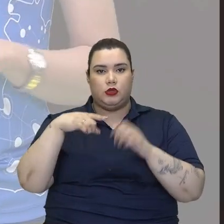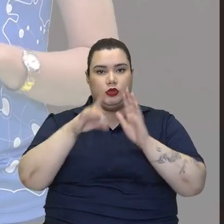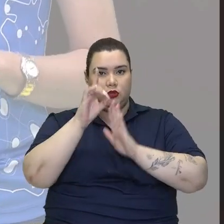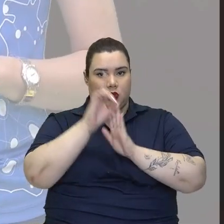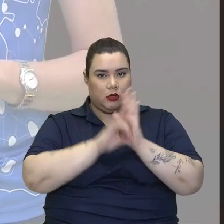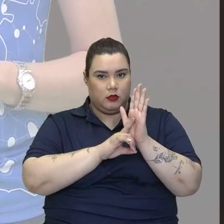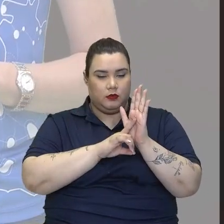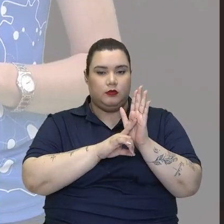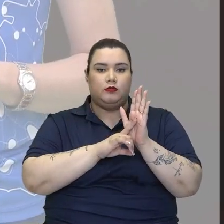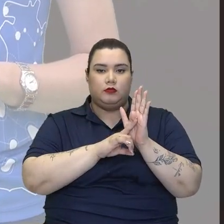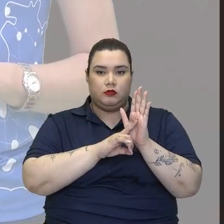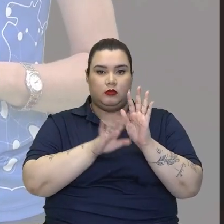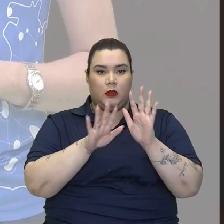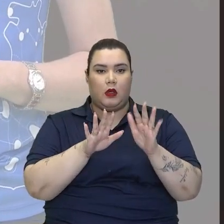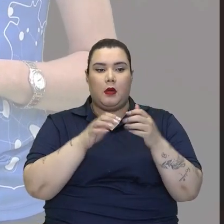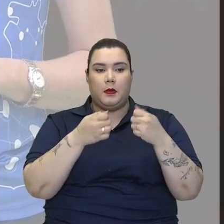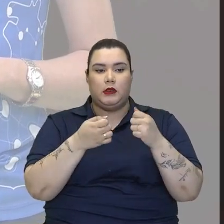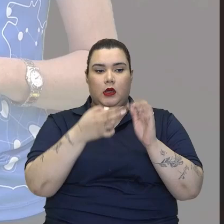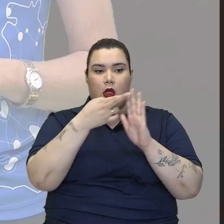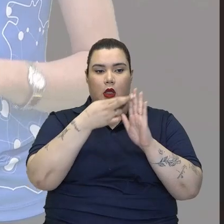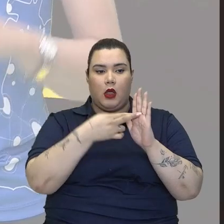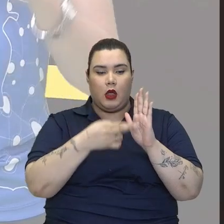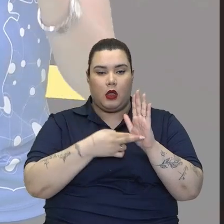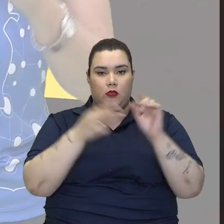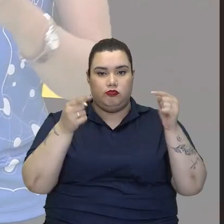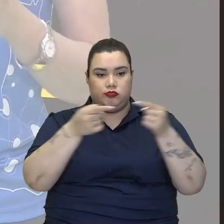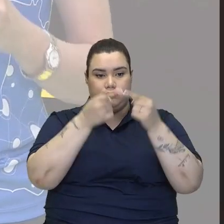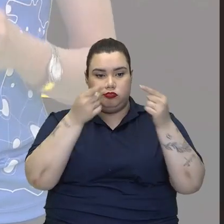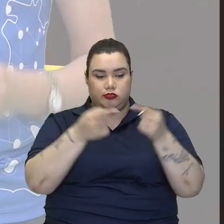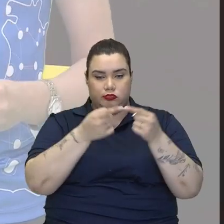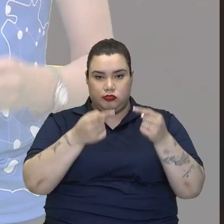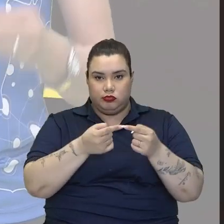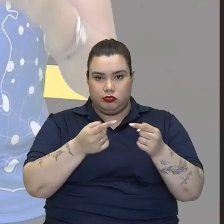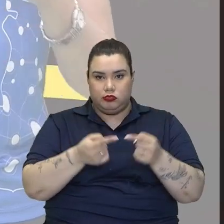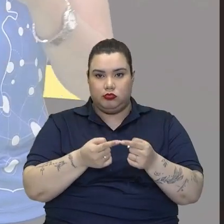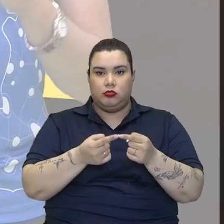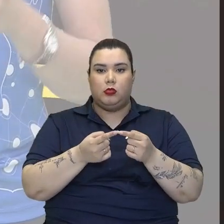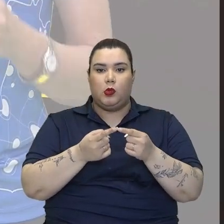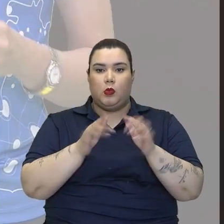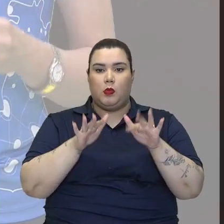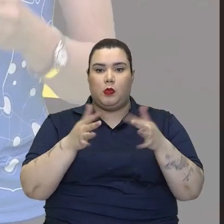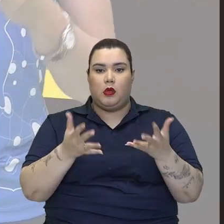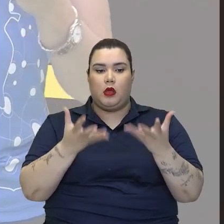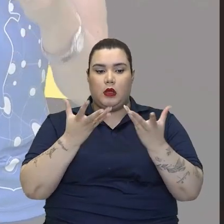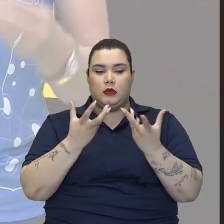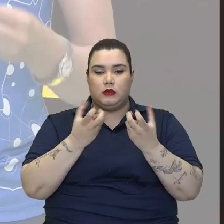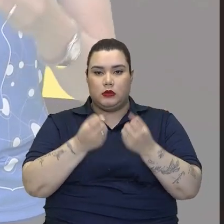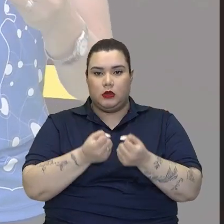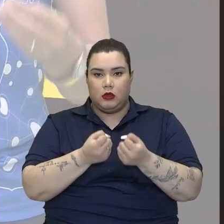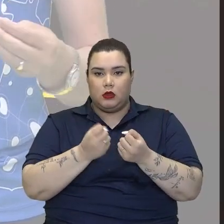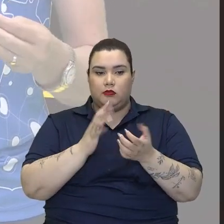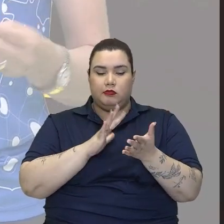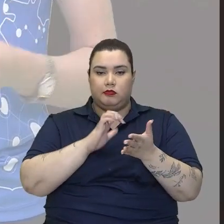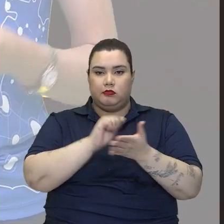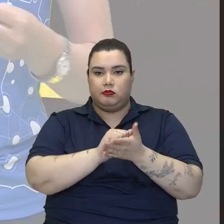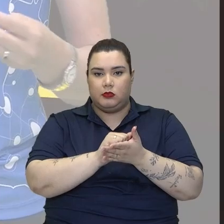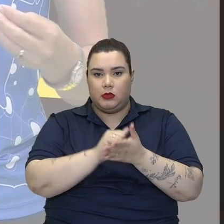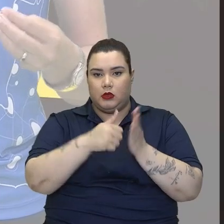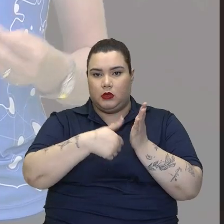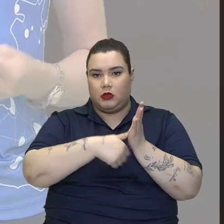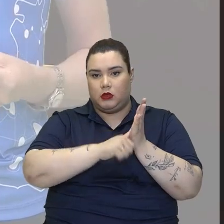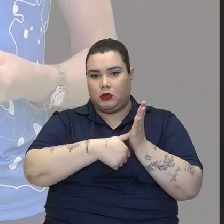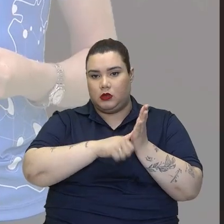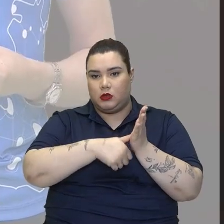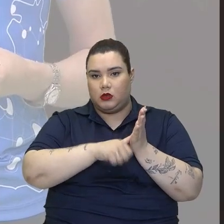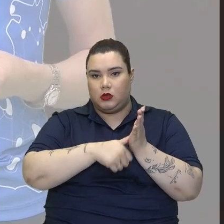claro, preenchendo os requisitos legais, quando se adquire, quando se tem o registro geral ou